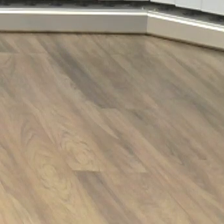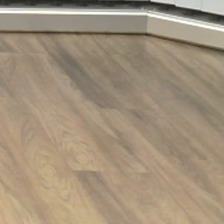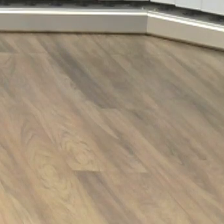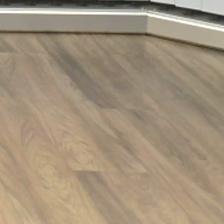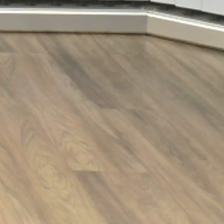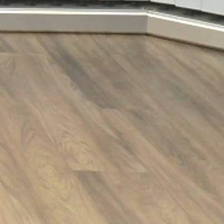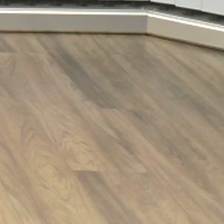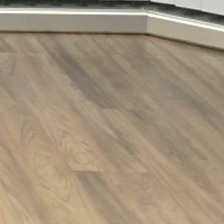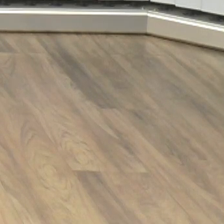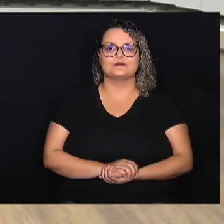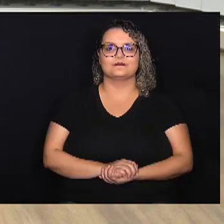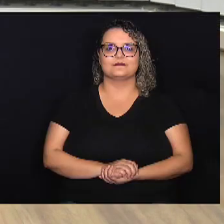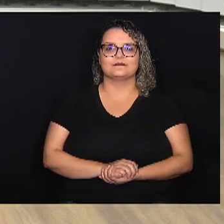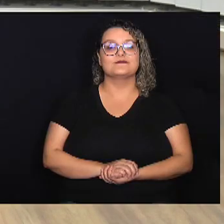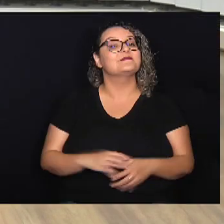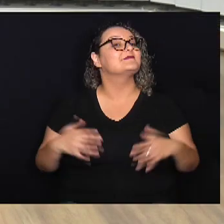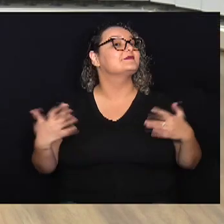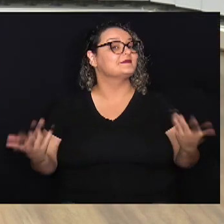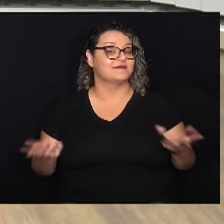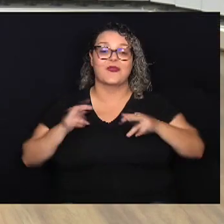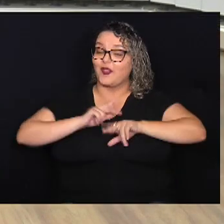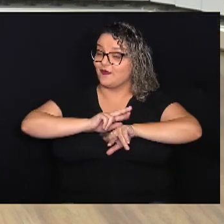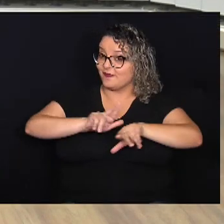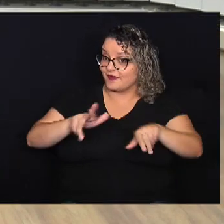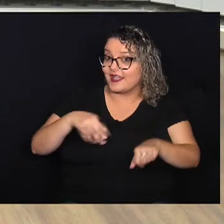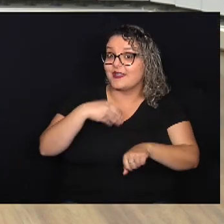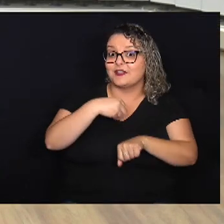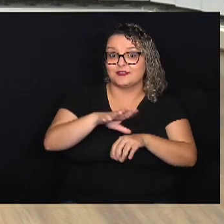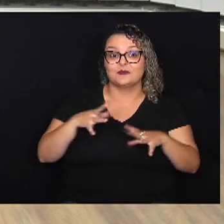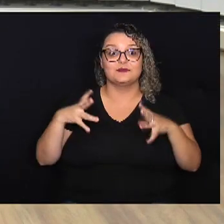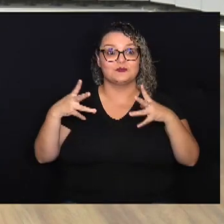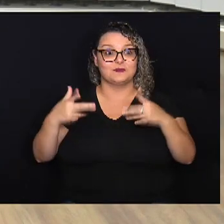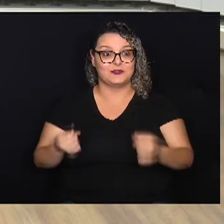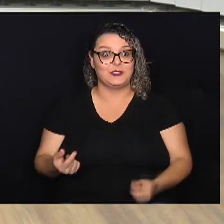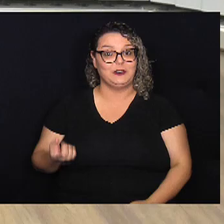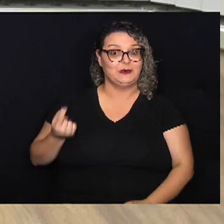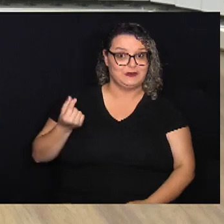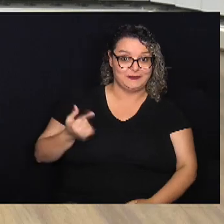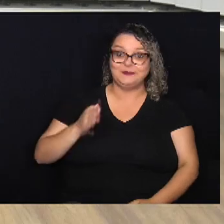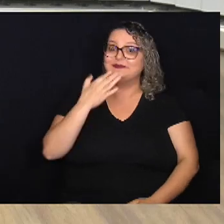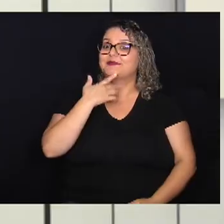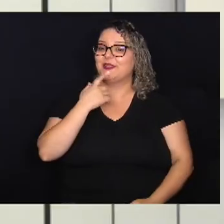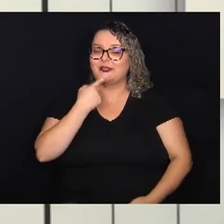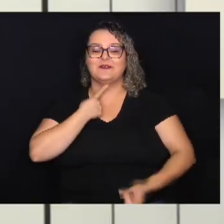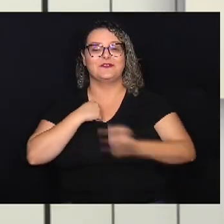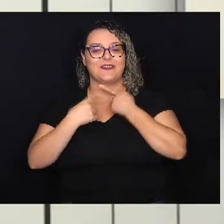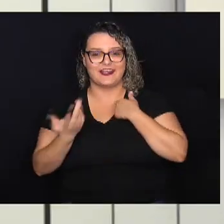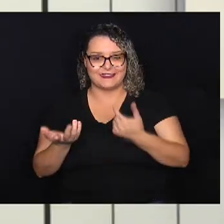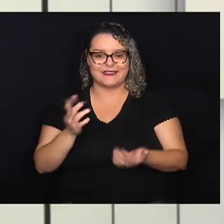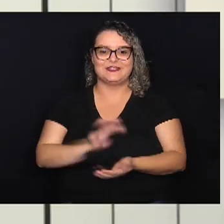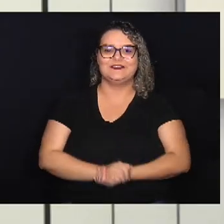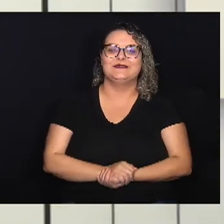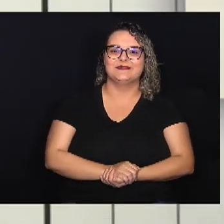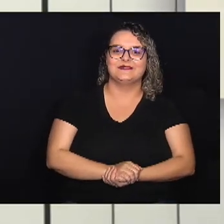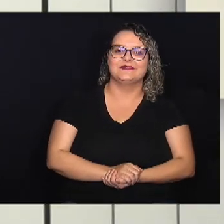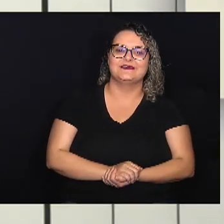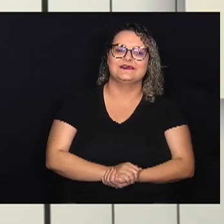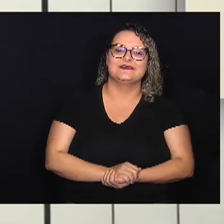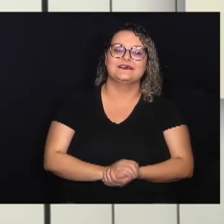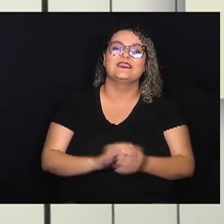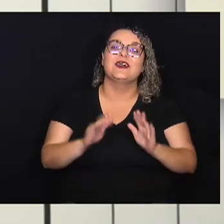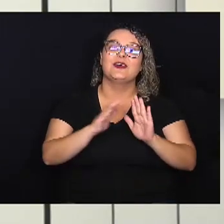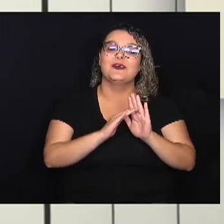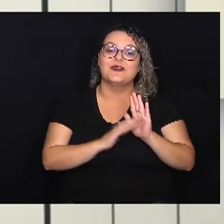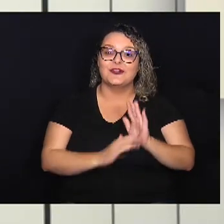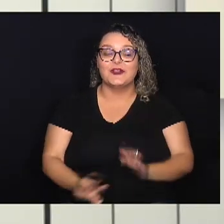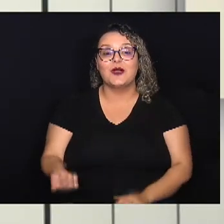Então foi aí, ó, muitas dicas para todos os bolsos e gostos. Hora do nosso quadro semanal